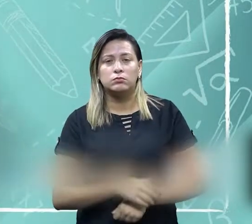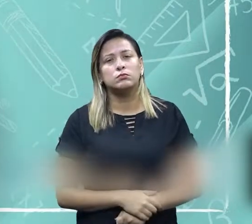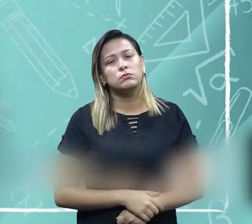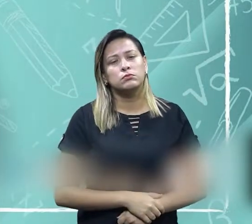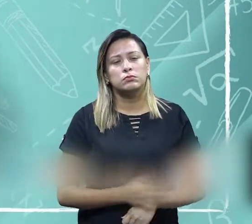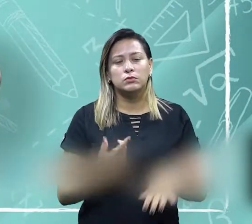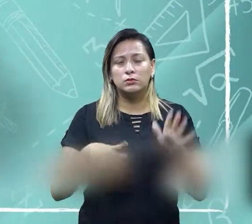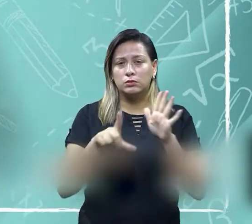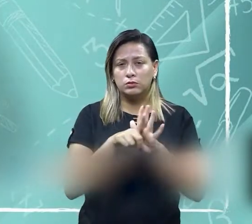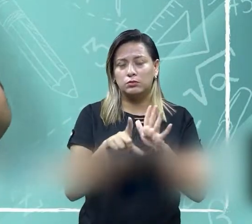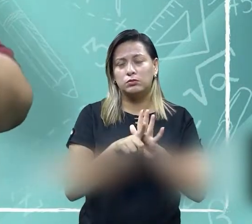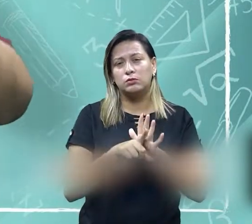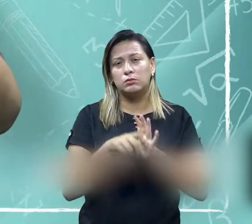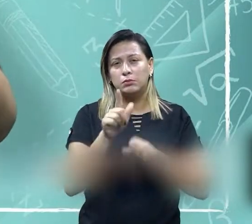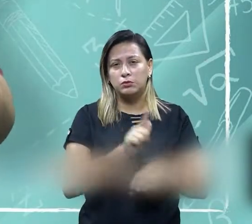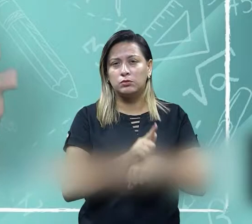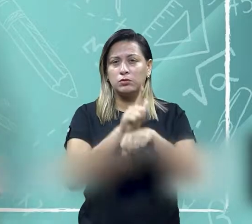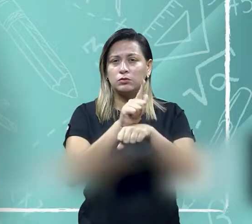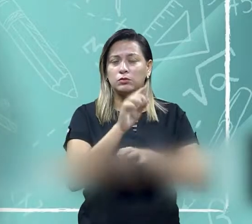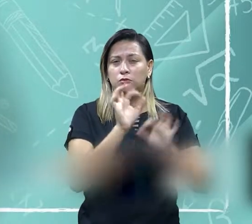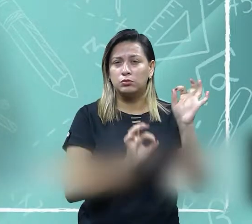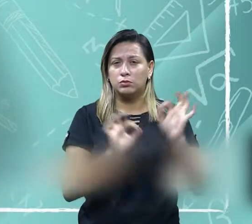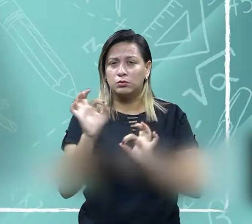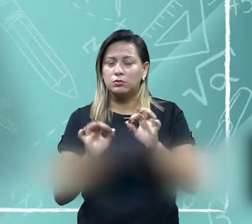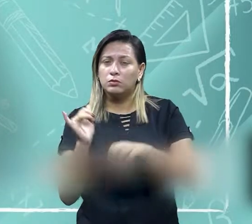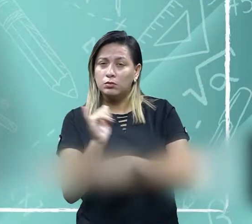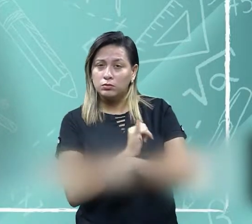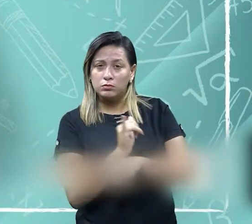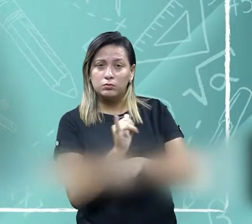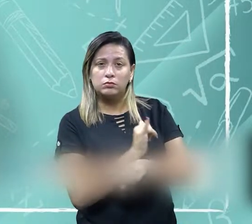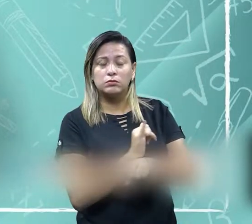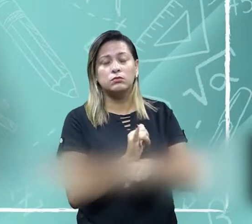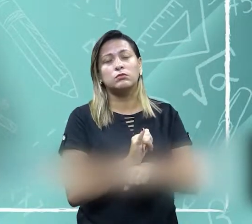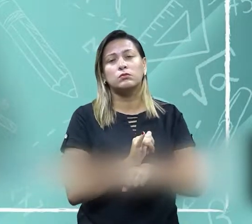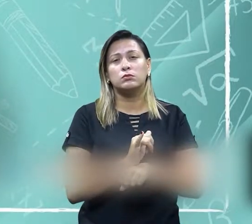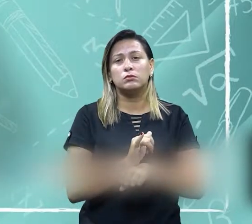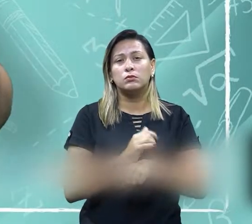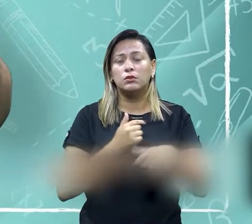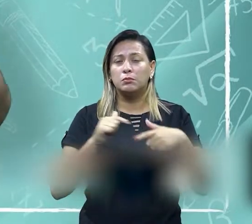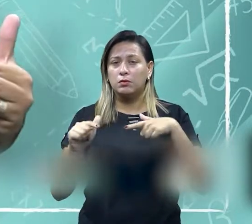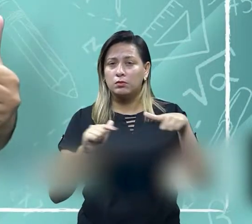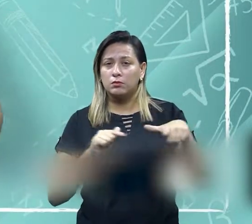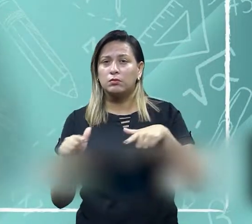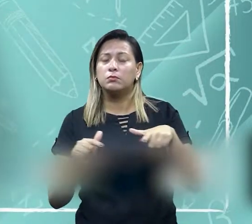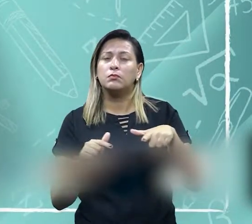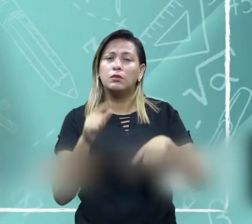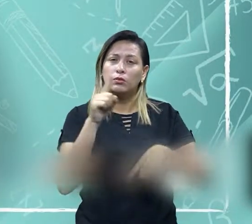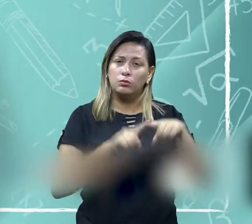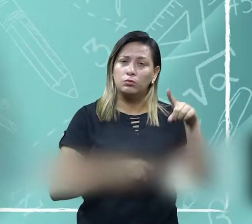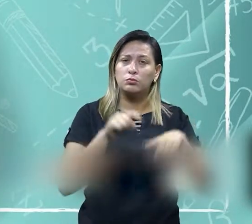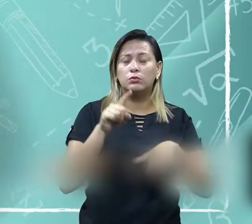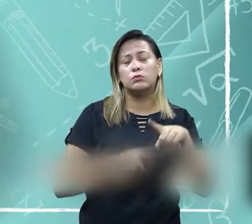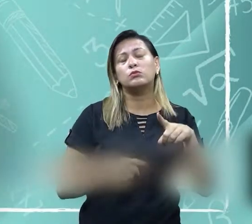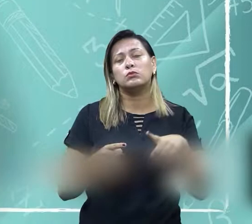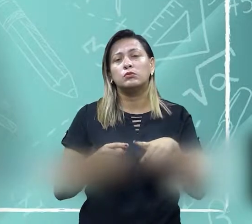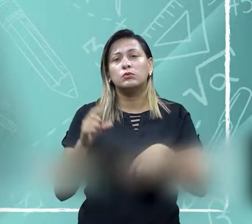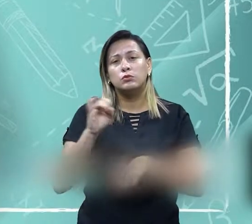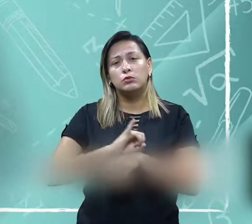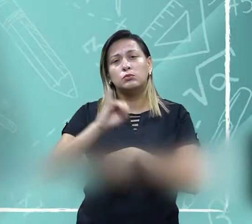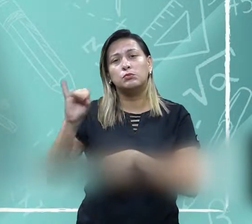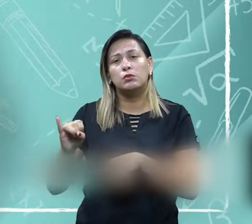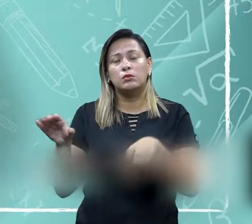de gestão, sistema de estratégias para trabalhar com esses produtos de importação e de